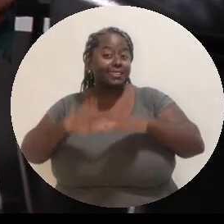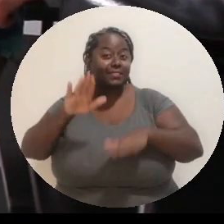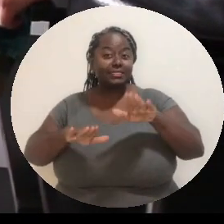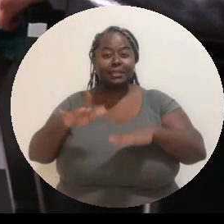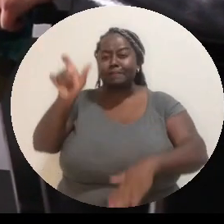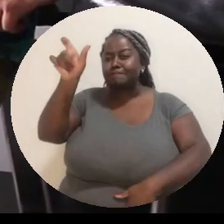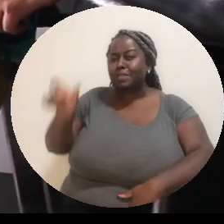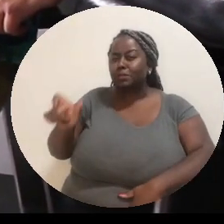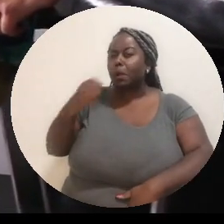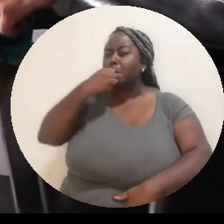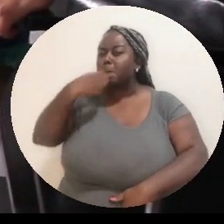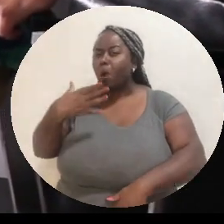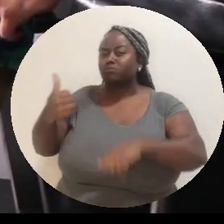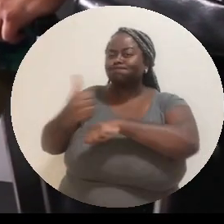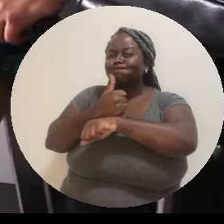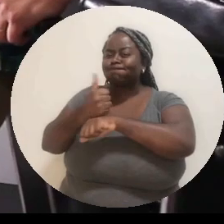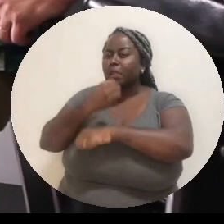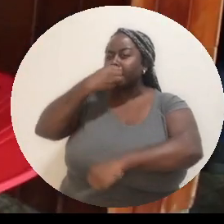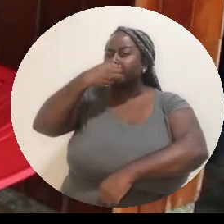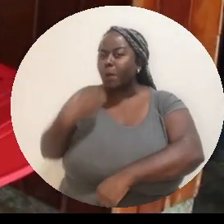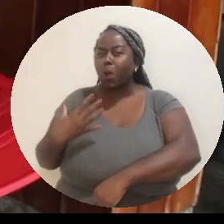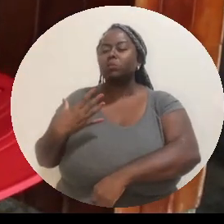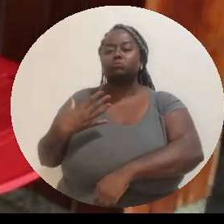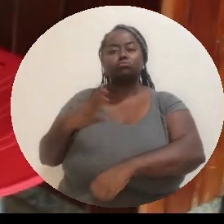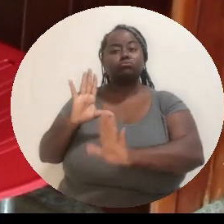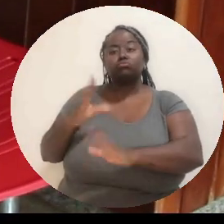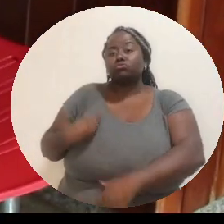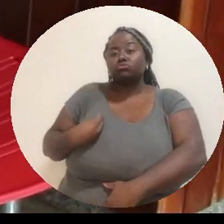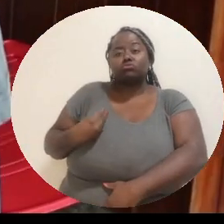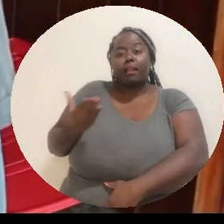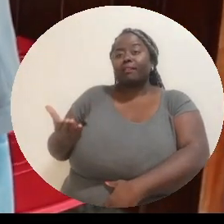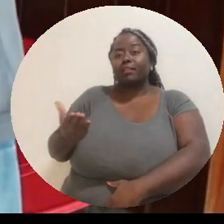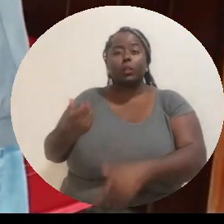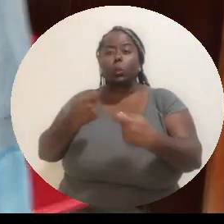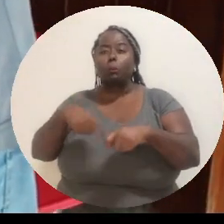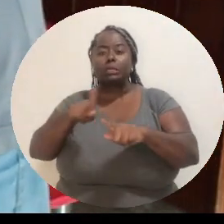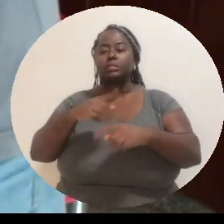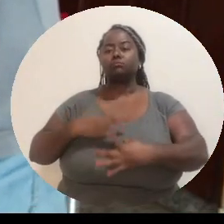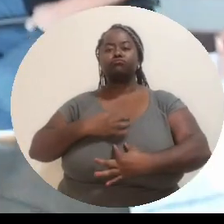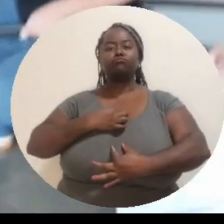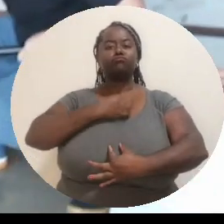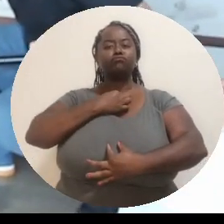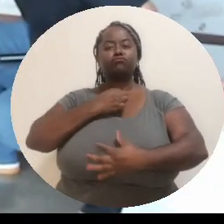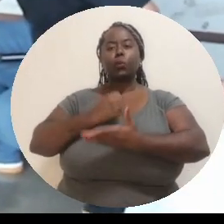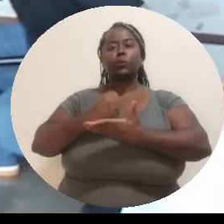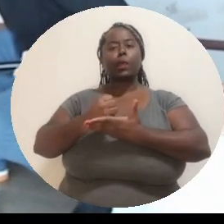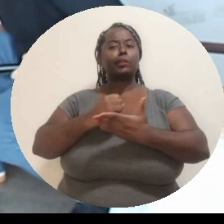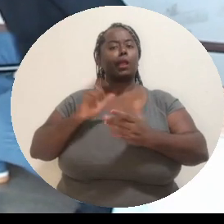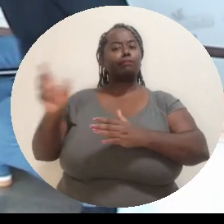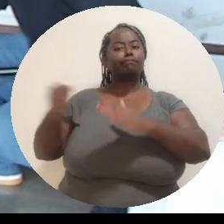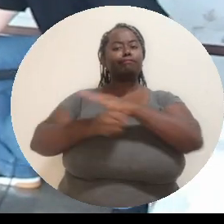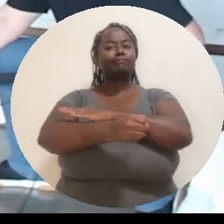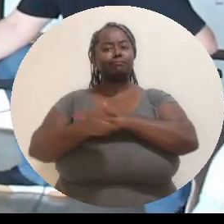boa, um bom profissional, ele tá ali. Não precisa ser um cara engravatado para ser contratado. Já aconteceu